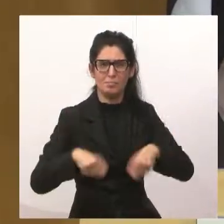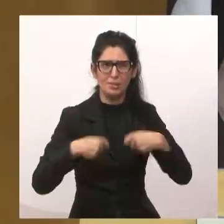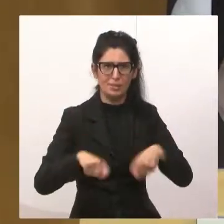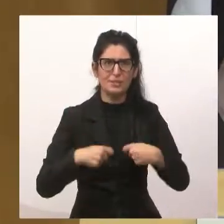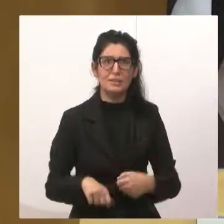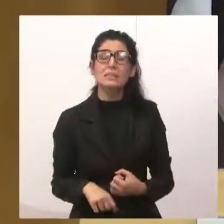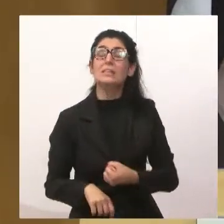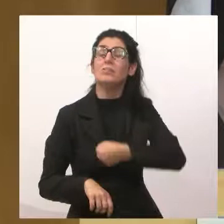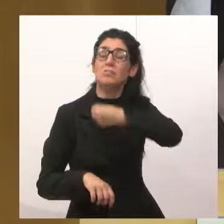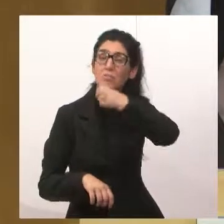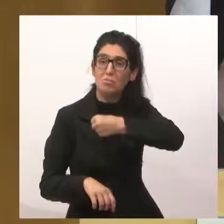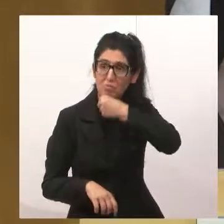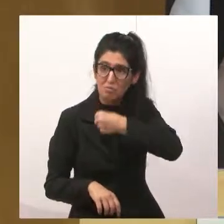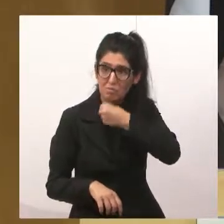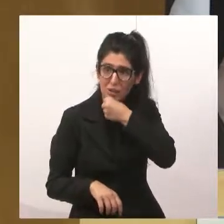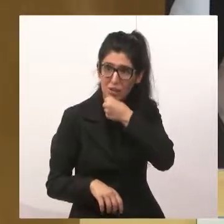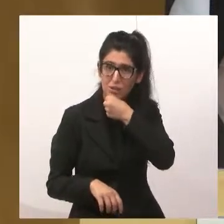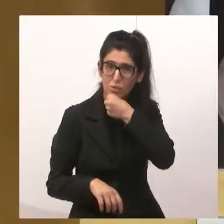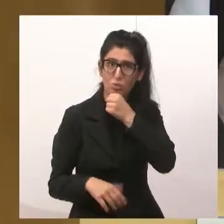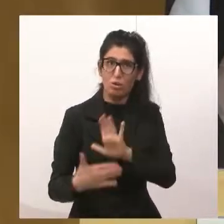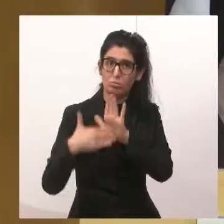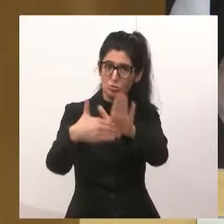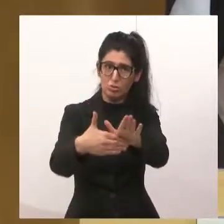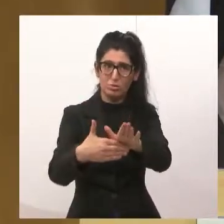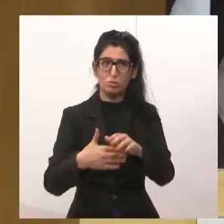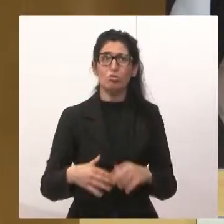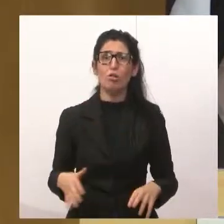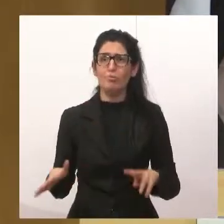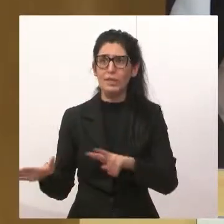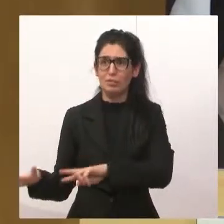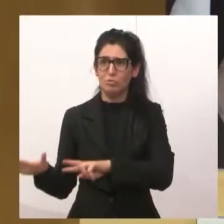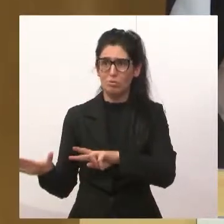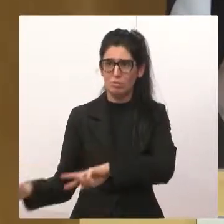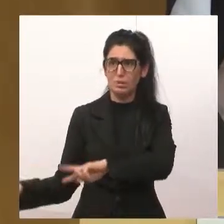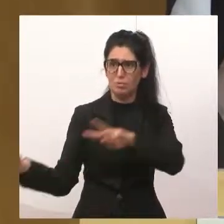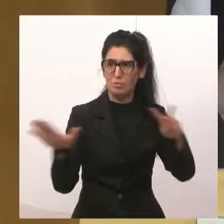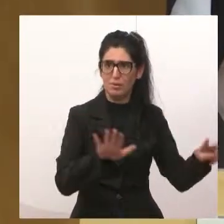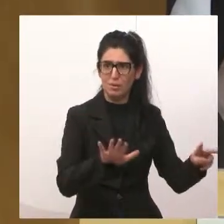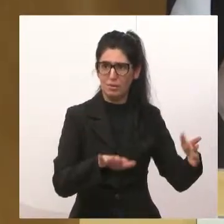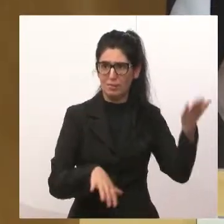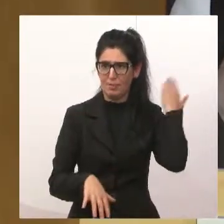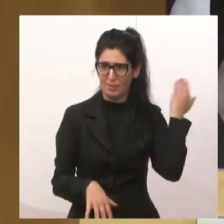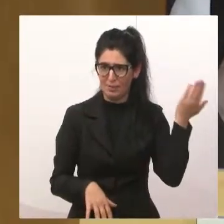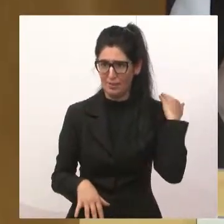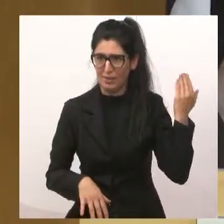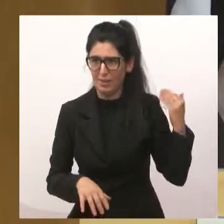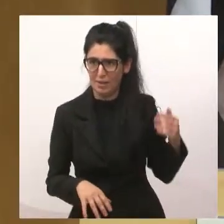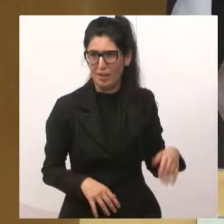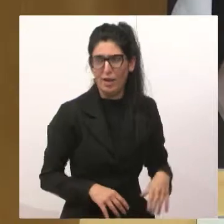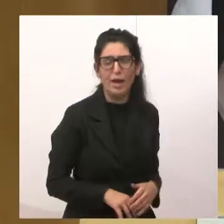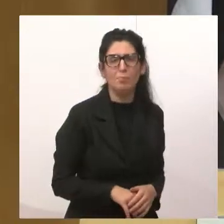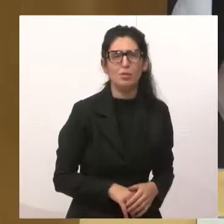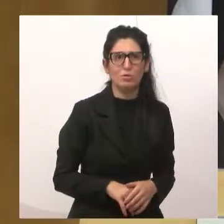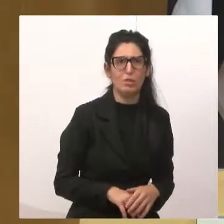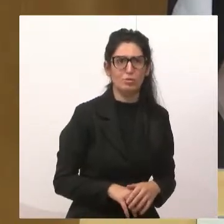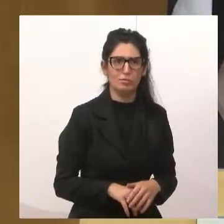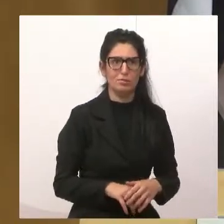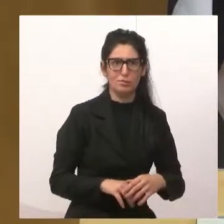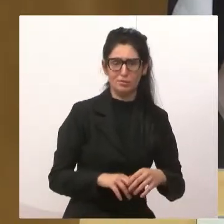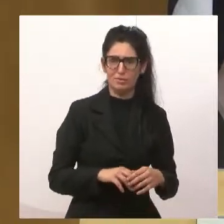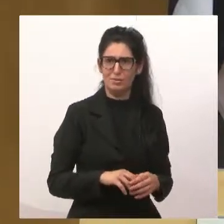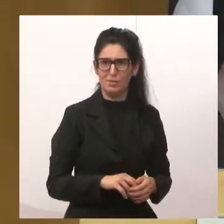da cidade, né? Eu falei aqui na semana passada que havia um compromisso do governo fazer o centro-dia, do prefeito